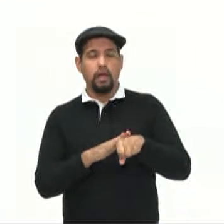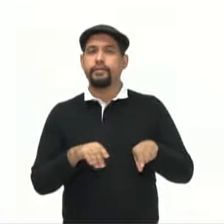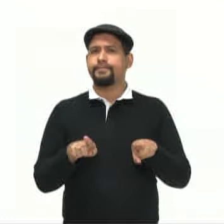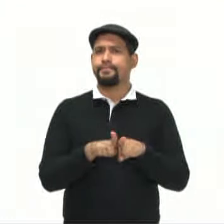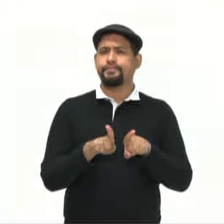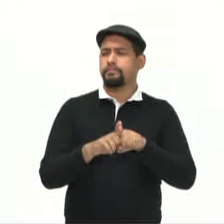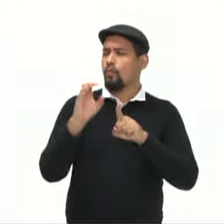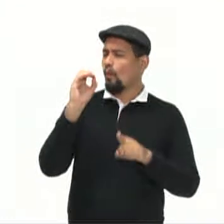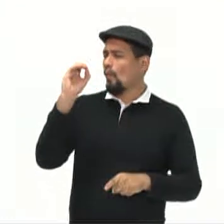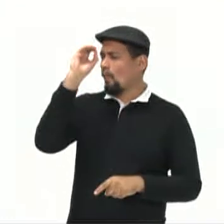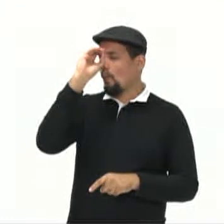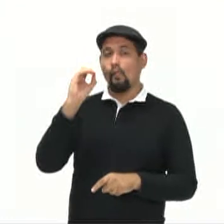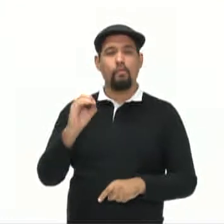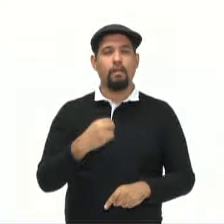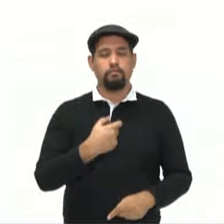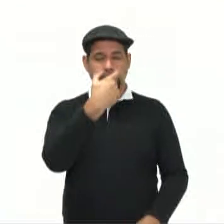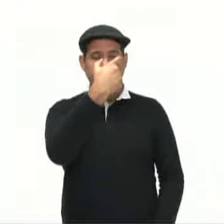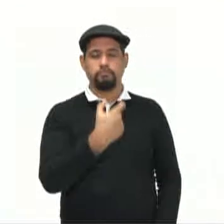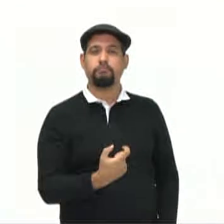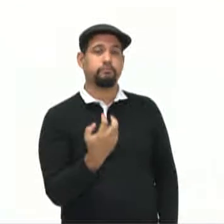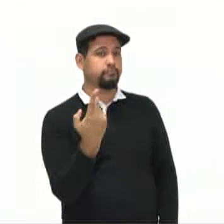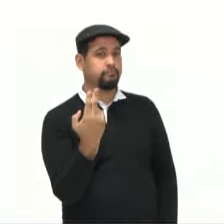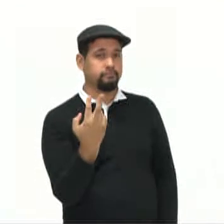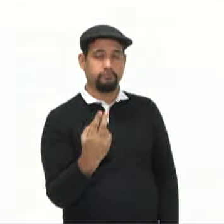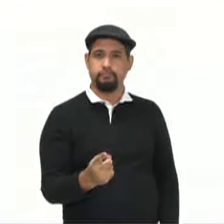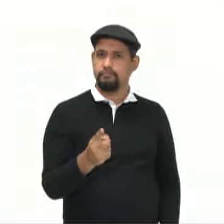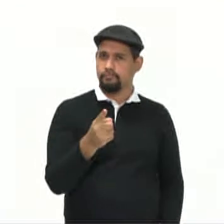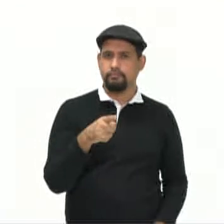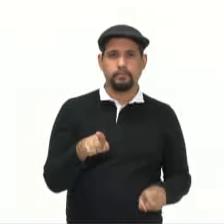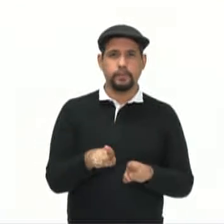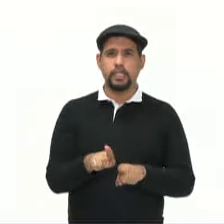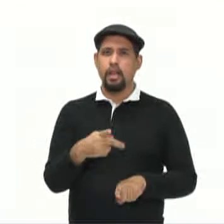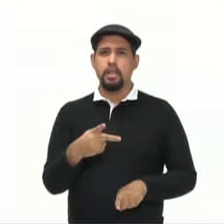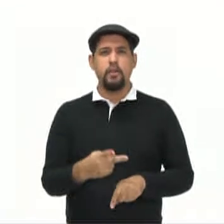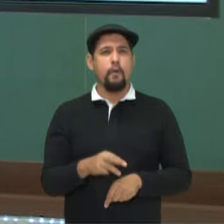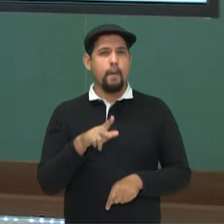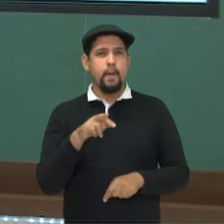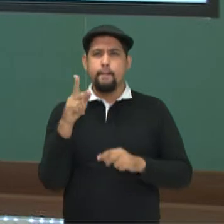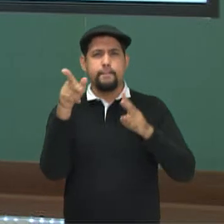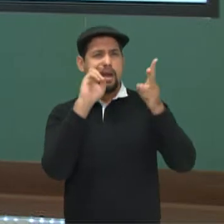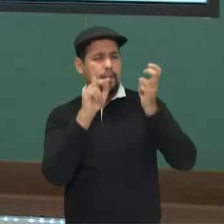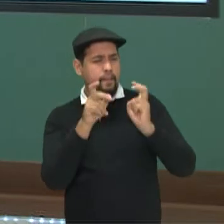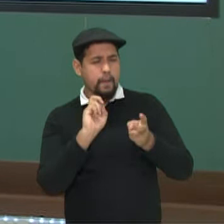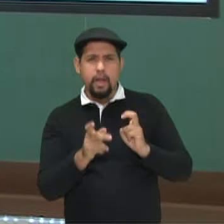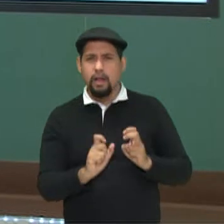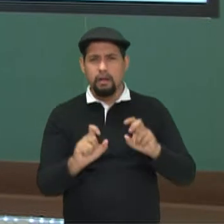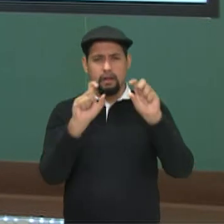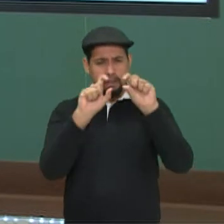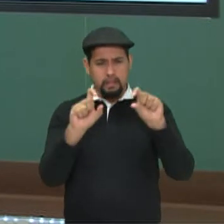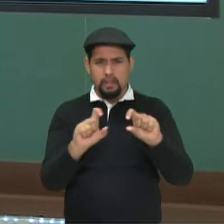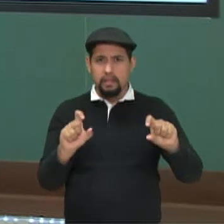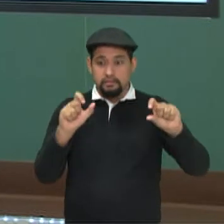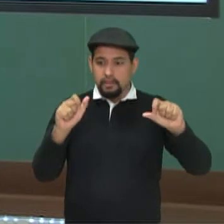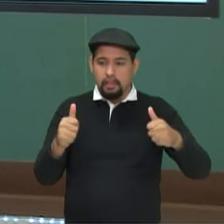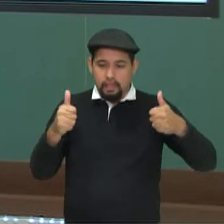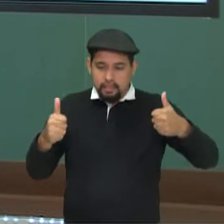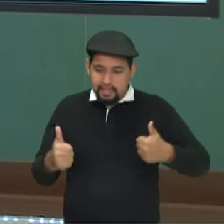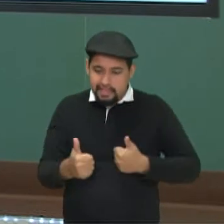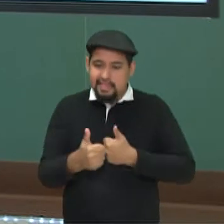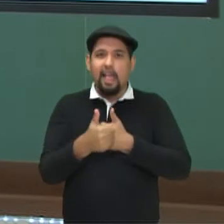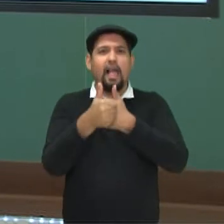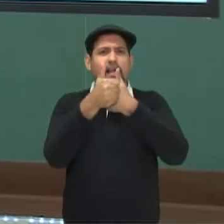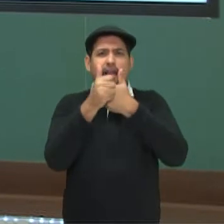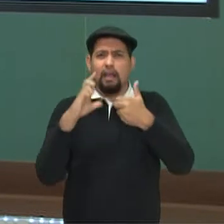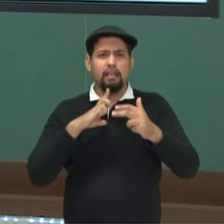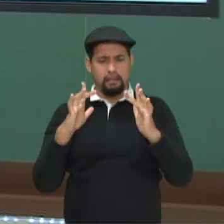sua ignorância, eu sou o seu semelhante, o seu irmão. Perceba nessas falas que ele se aproxima do leitor, do